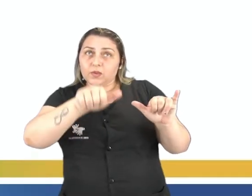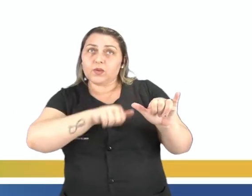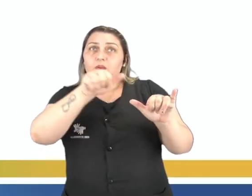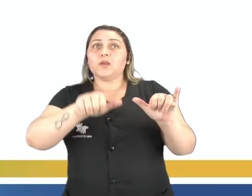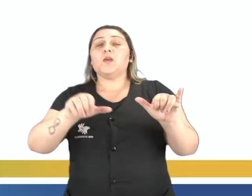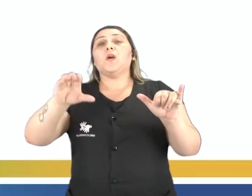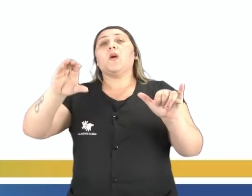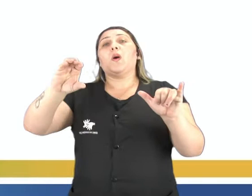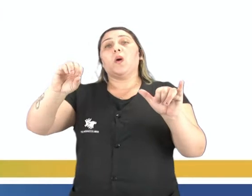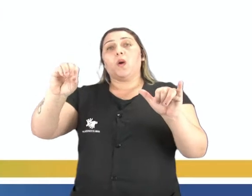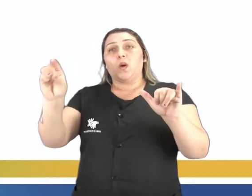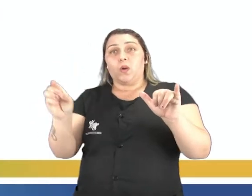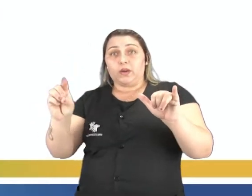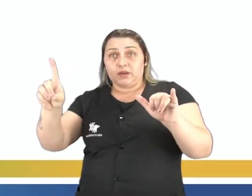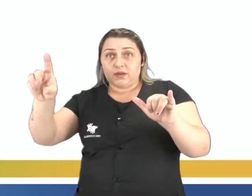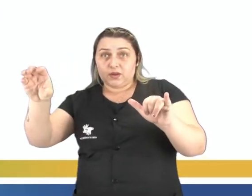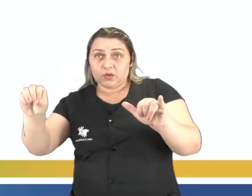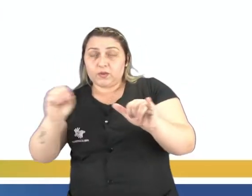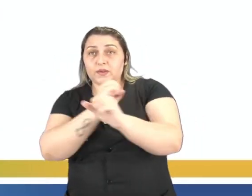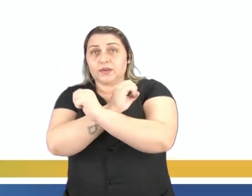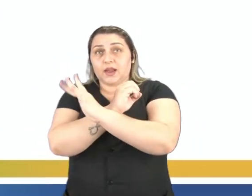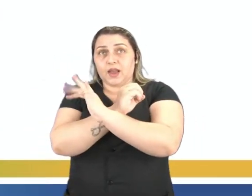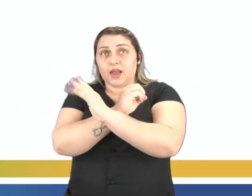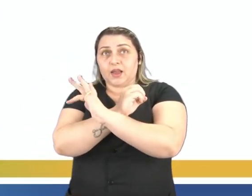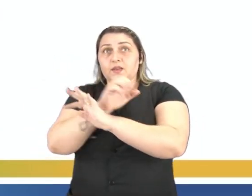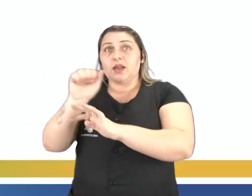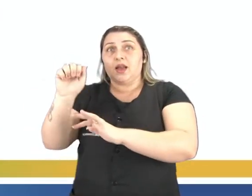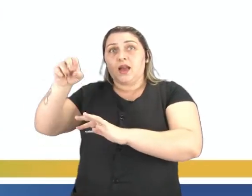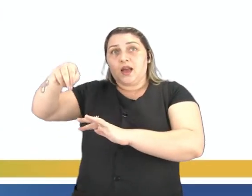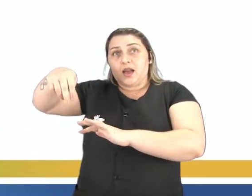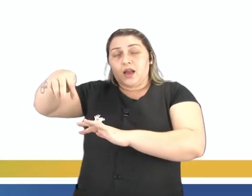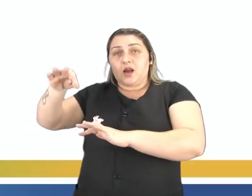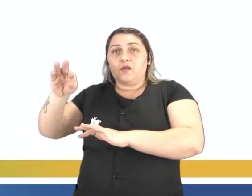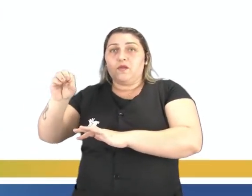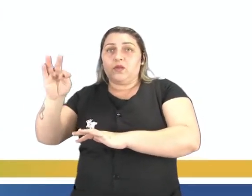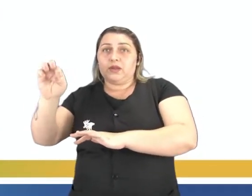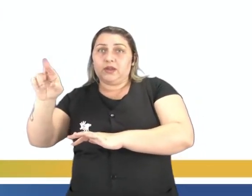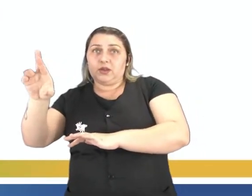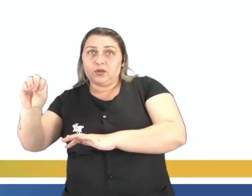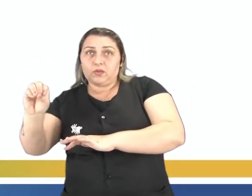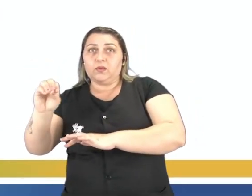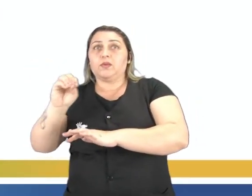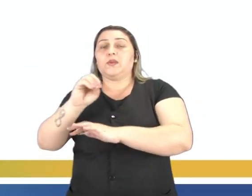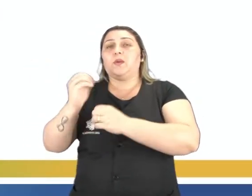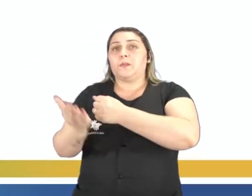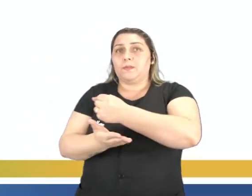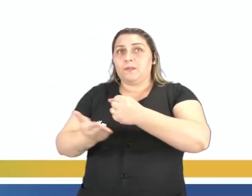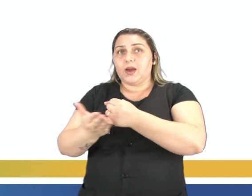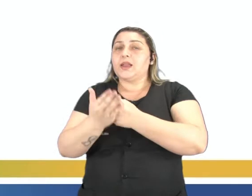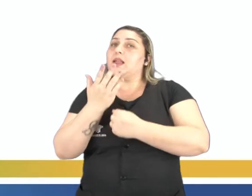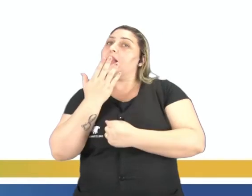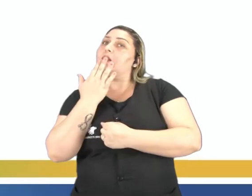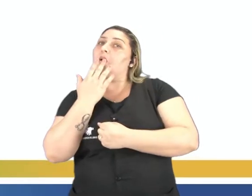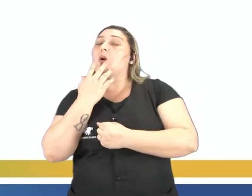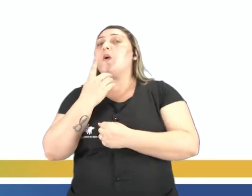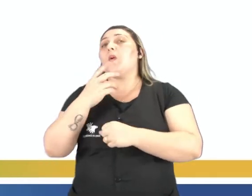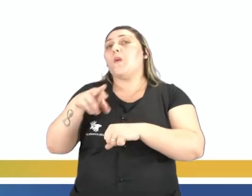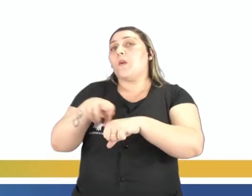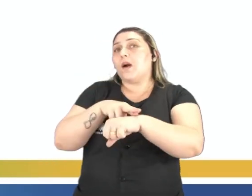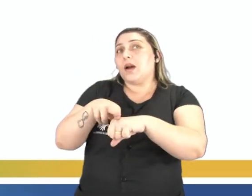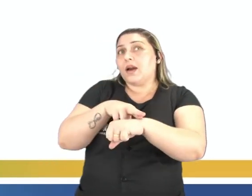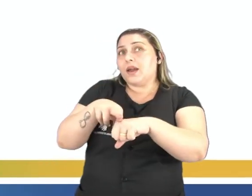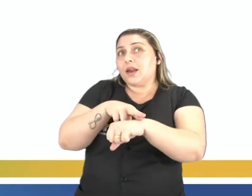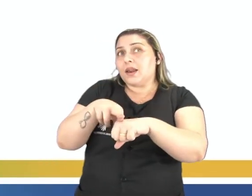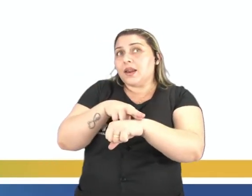ácidos, anfóteros e os básicos? E aqui a gente pode observar pelas cores. Então aqui, ó, o lilás, né, de